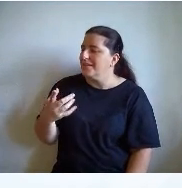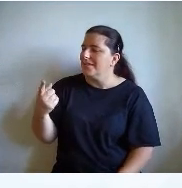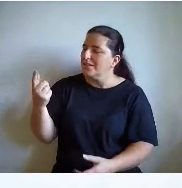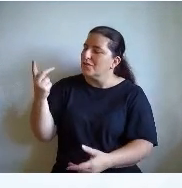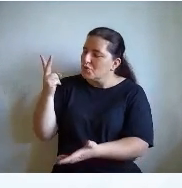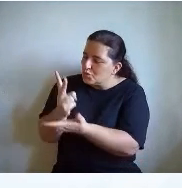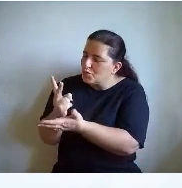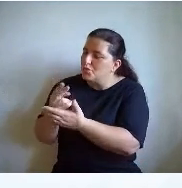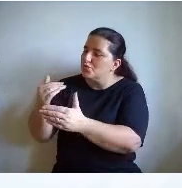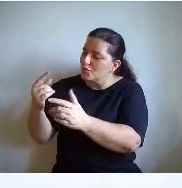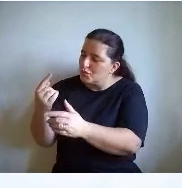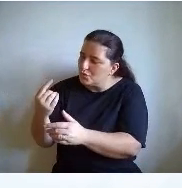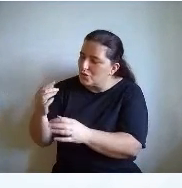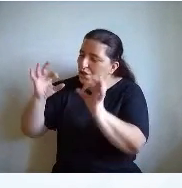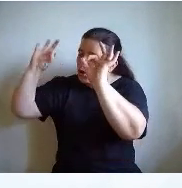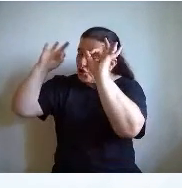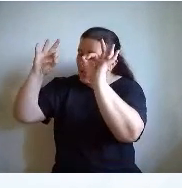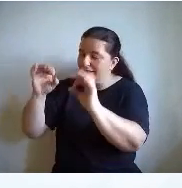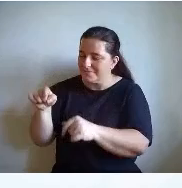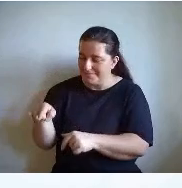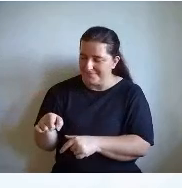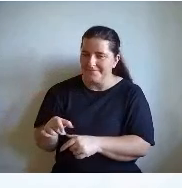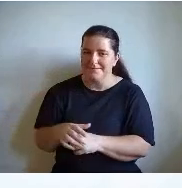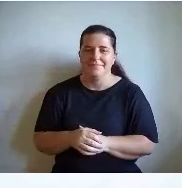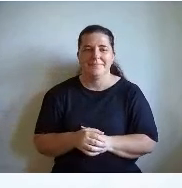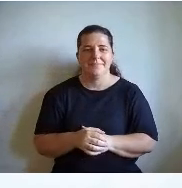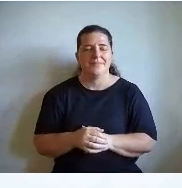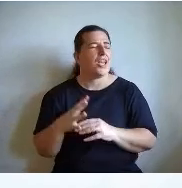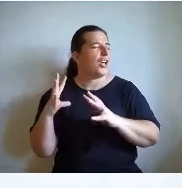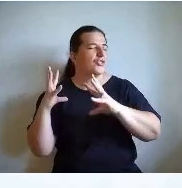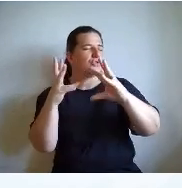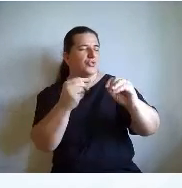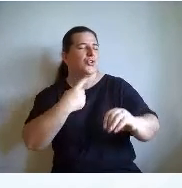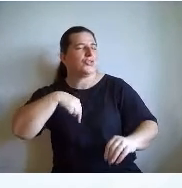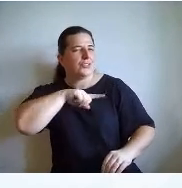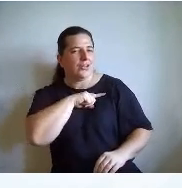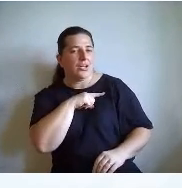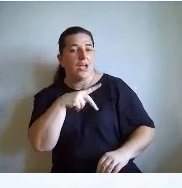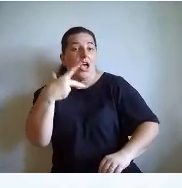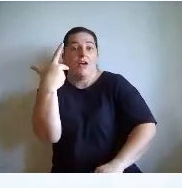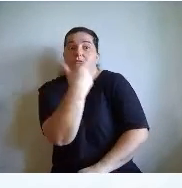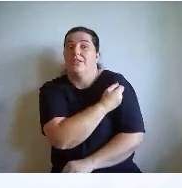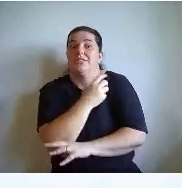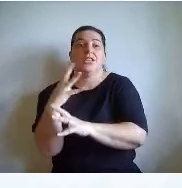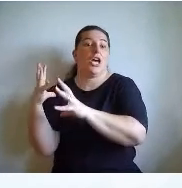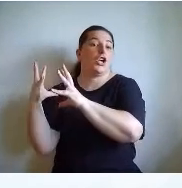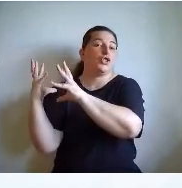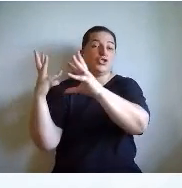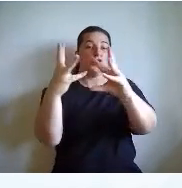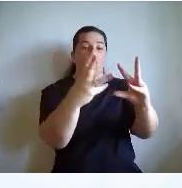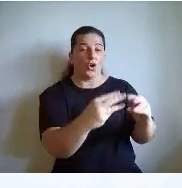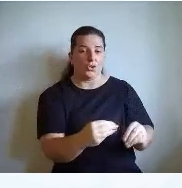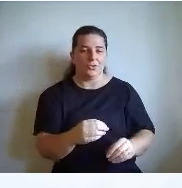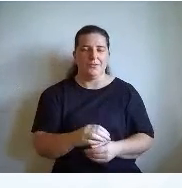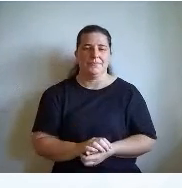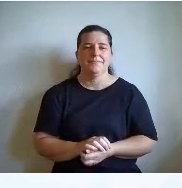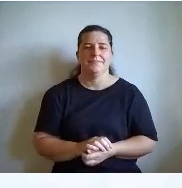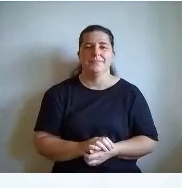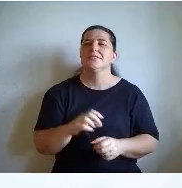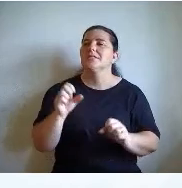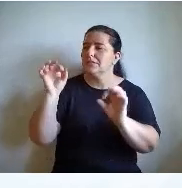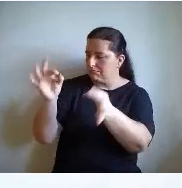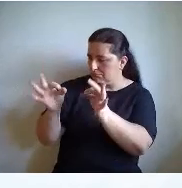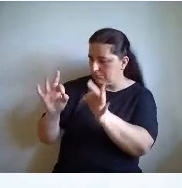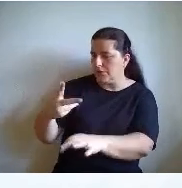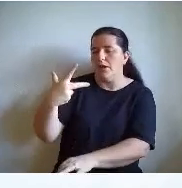tá, estrelinha? Continua brilhando, tá bom? Todos nós. Vacina para todos e todas, hein, gente? Isso mesmo, vacina para